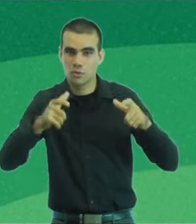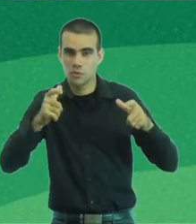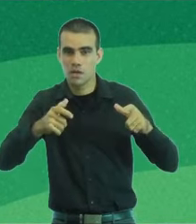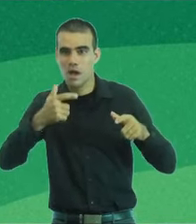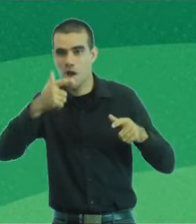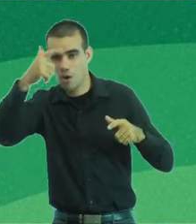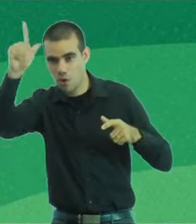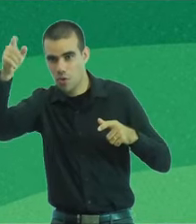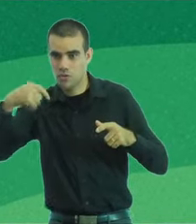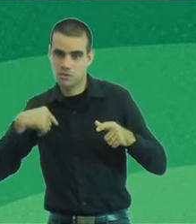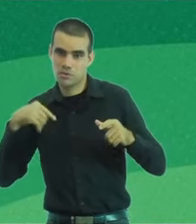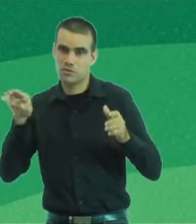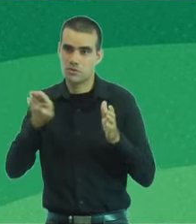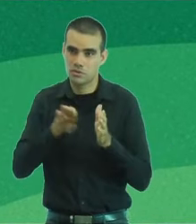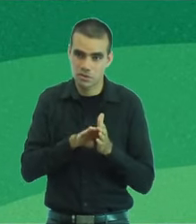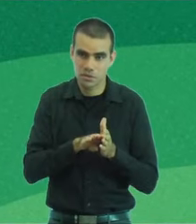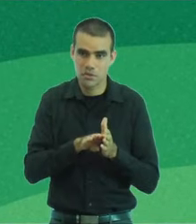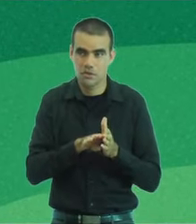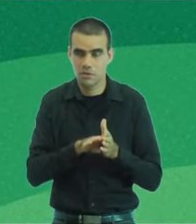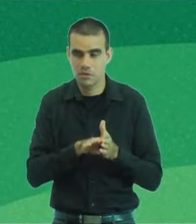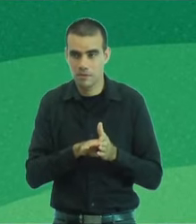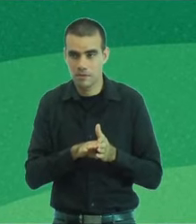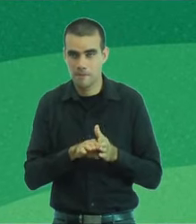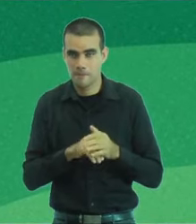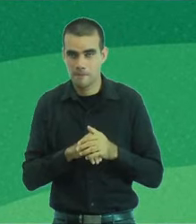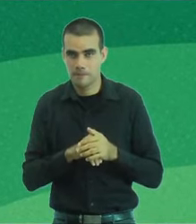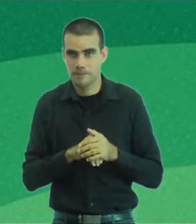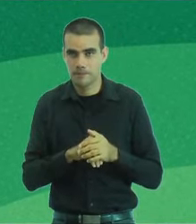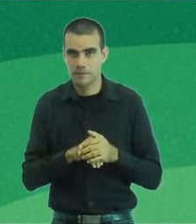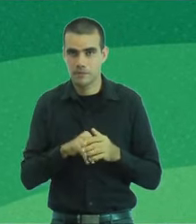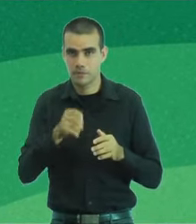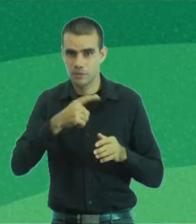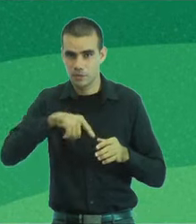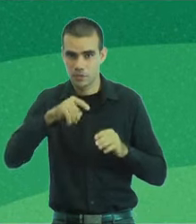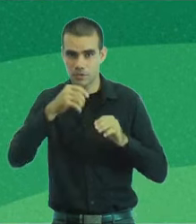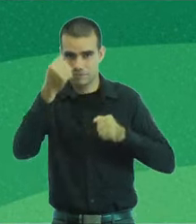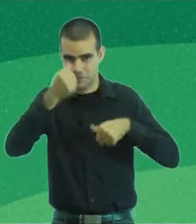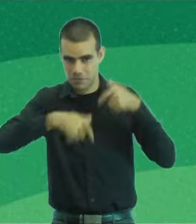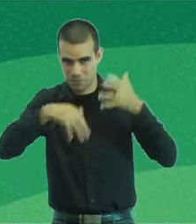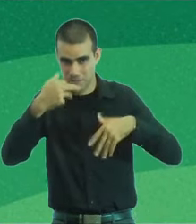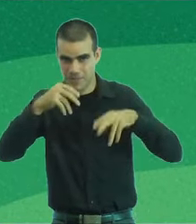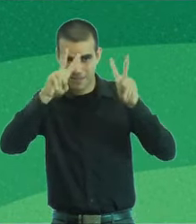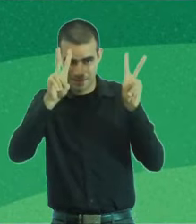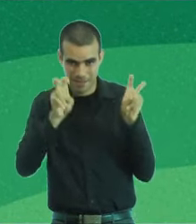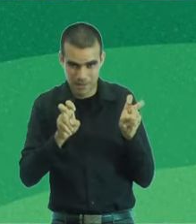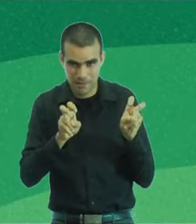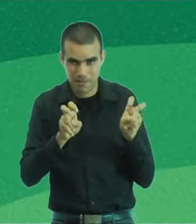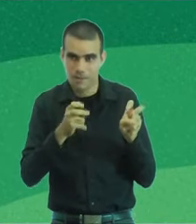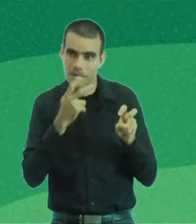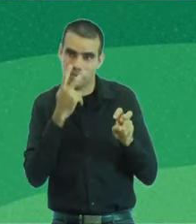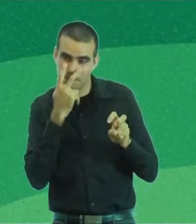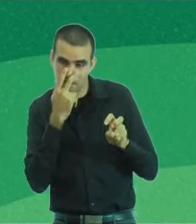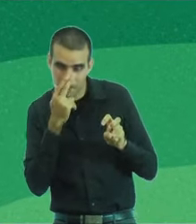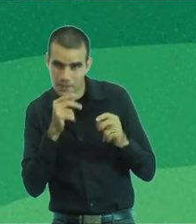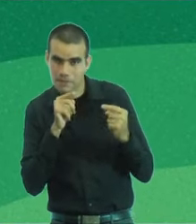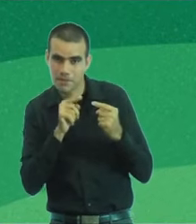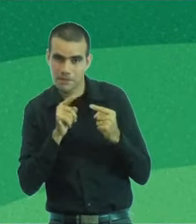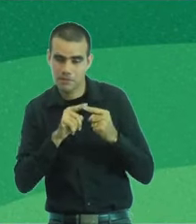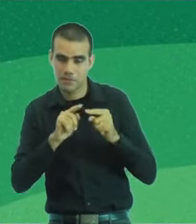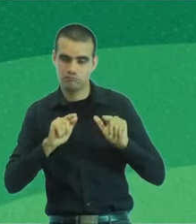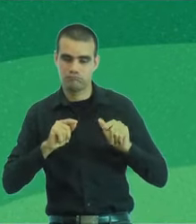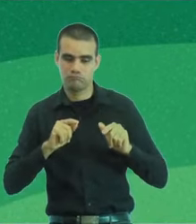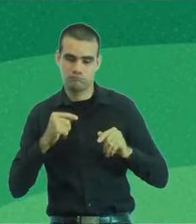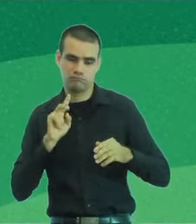chegaria e falaria tipo assim presta atenção porque quando a gente vai falar sobre isso a gente está sempre no sentido de se